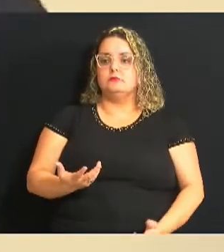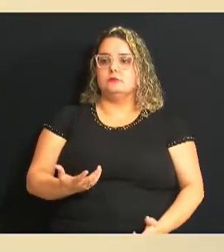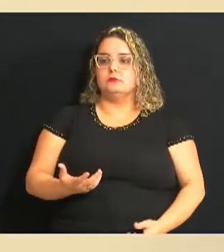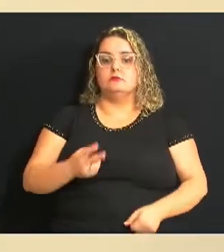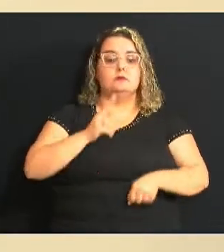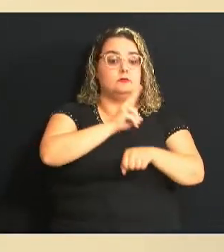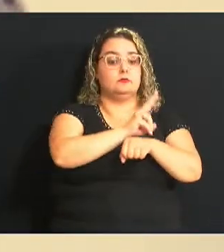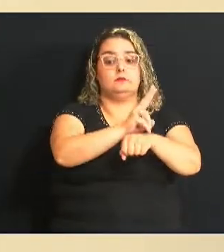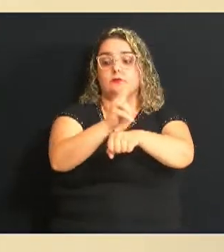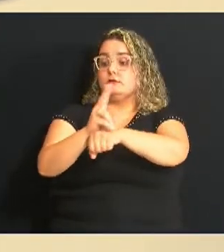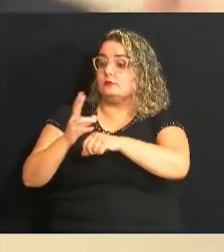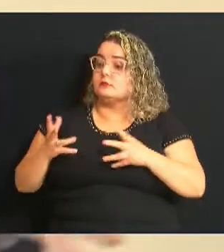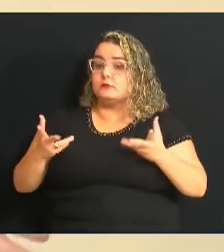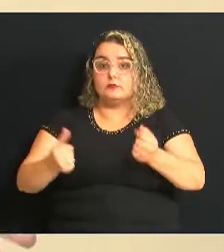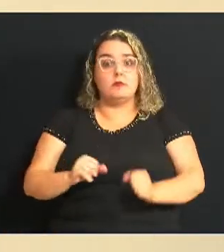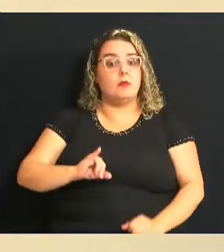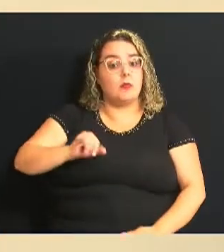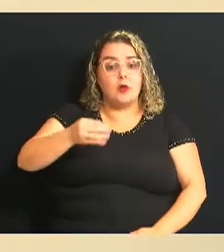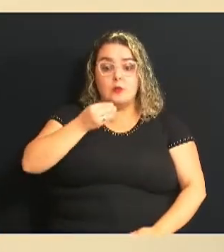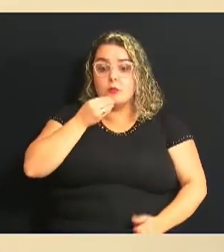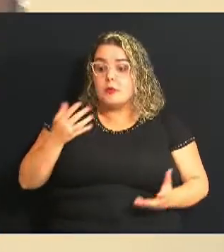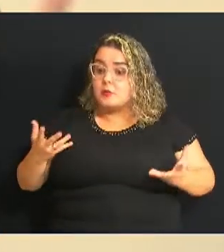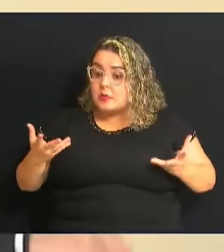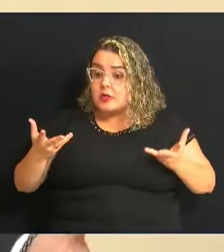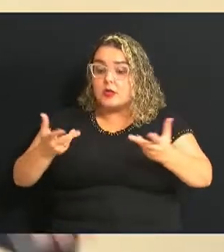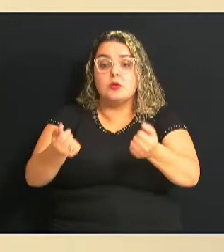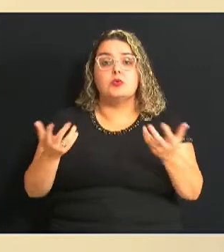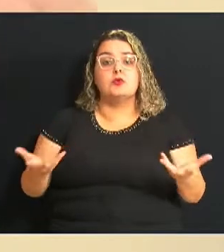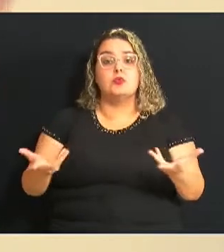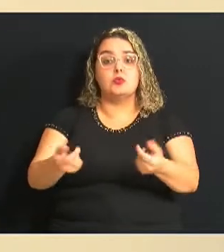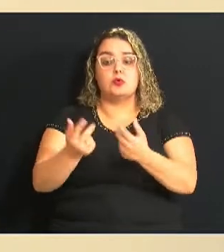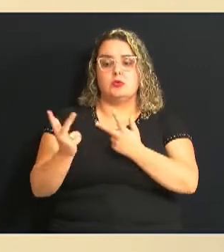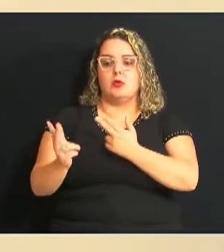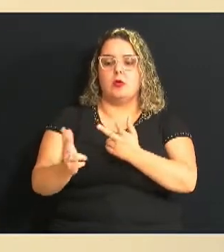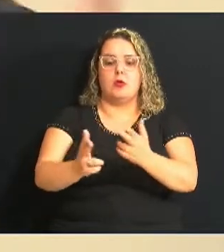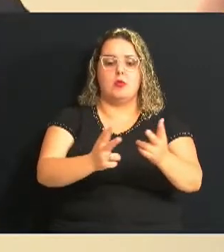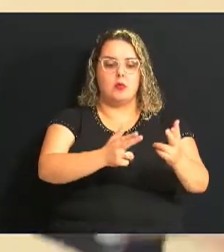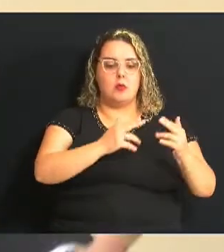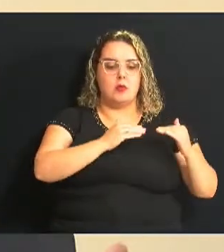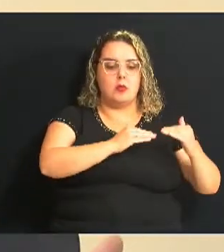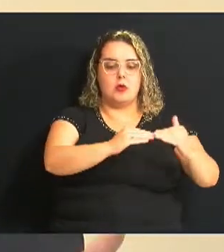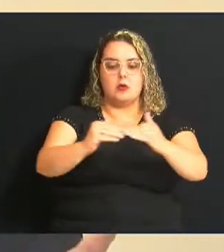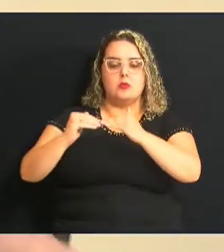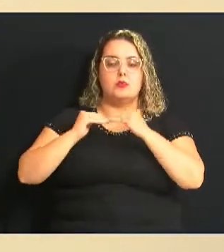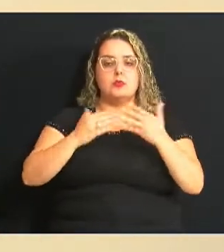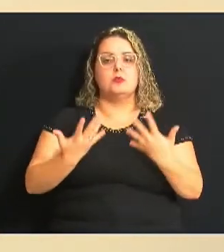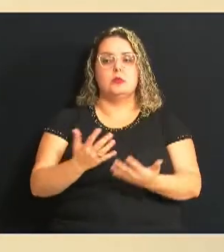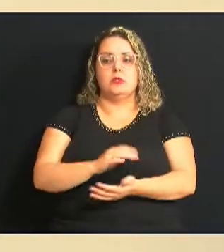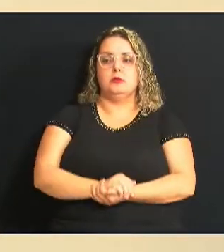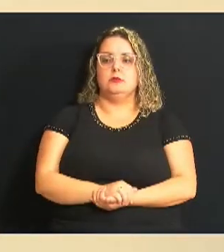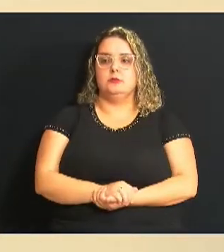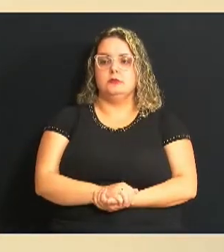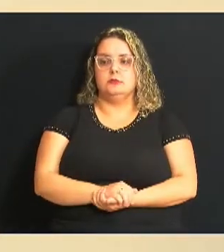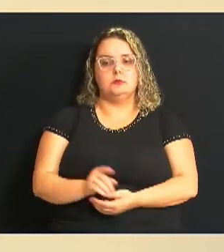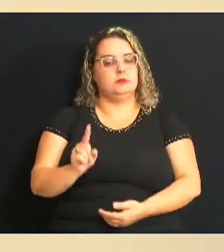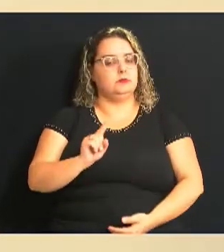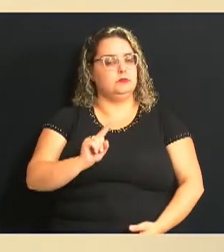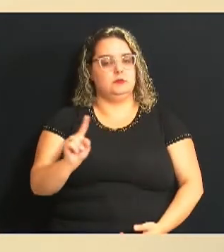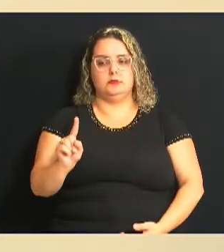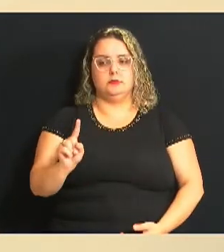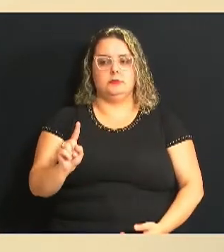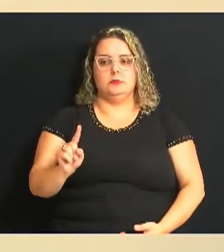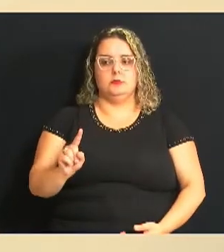todas, dar as oportunidades para todas de igual maneira, com igualdade, com equidade, e não